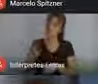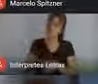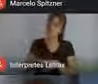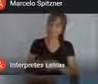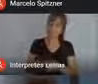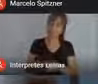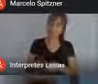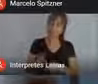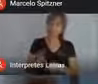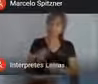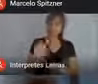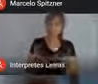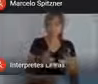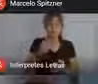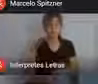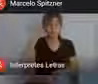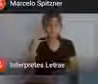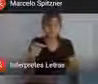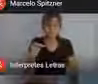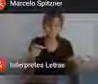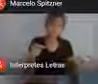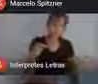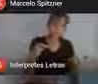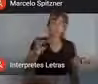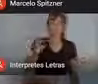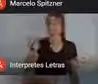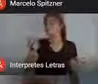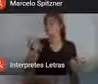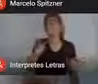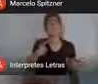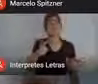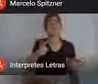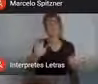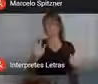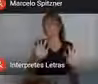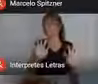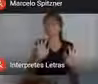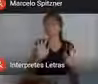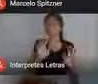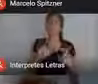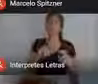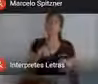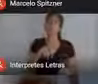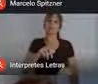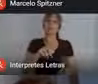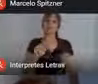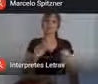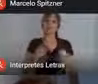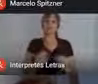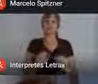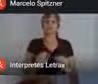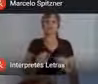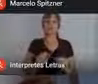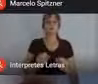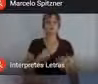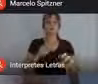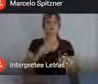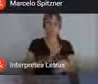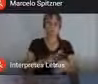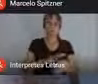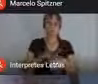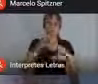e errado, eles não existem. Existe o adequado e inadequado para a situação comunicativa.